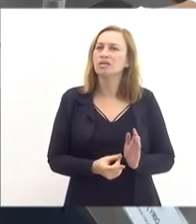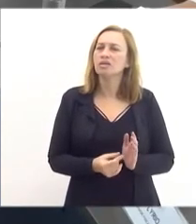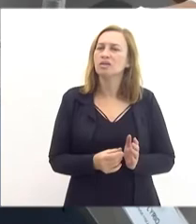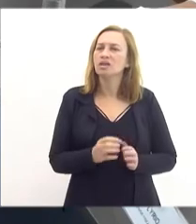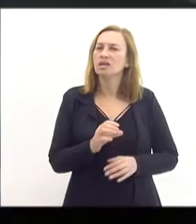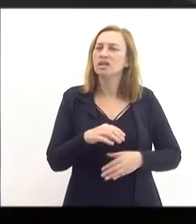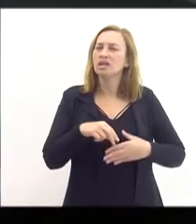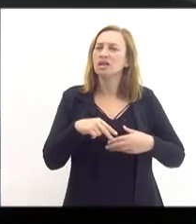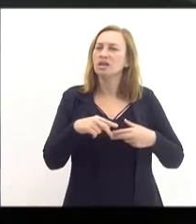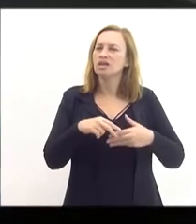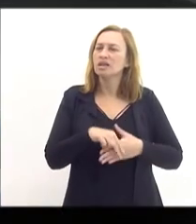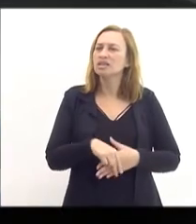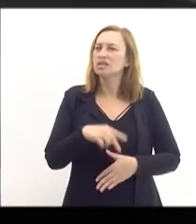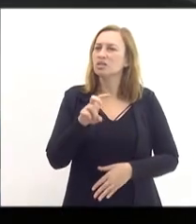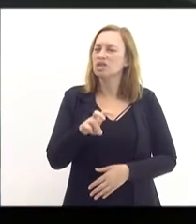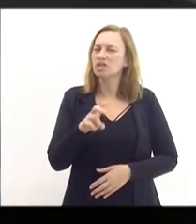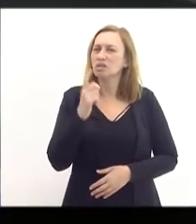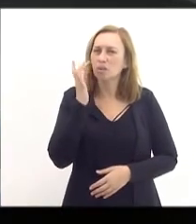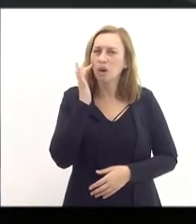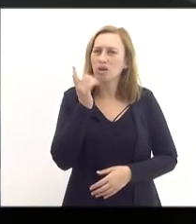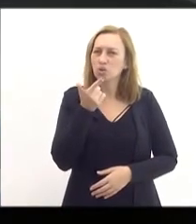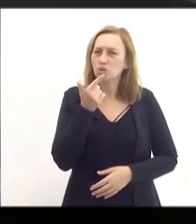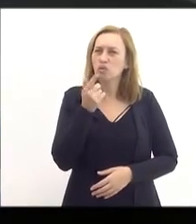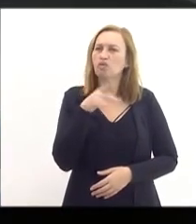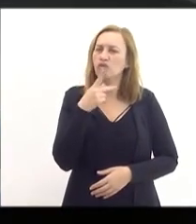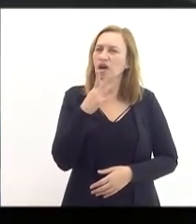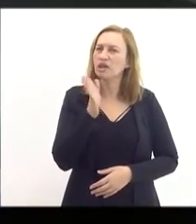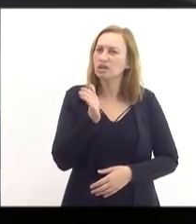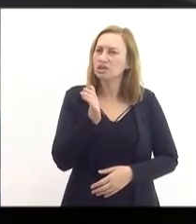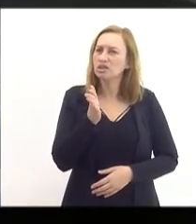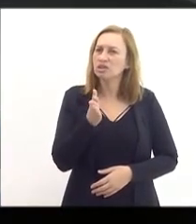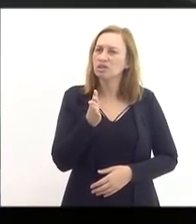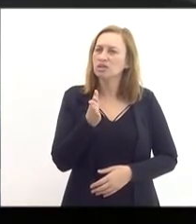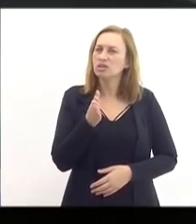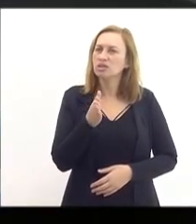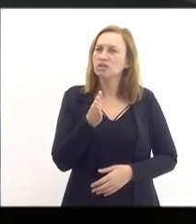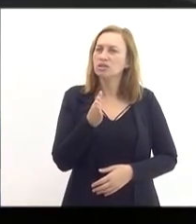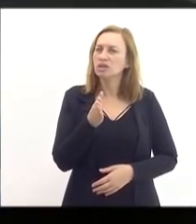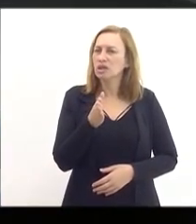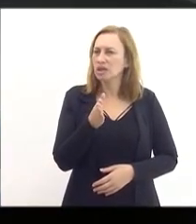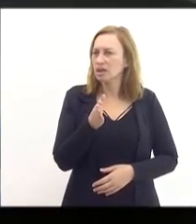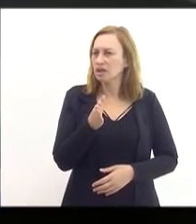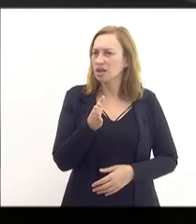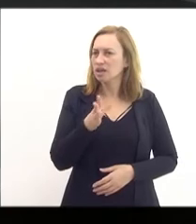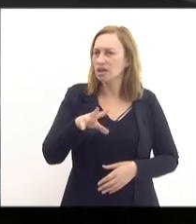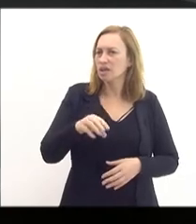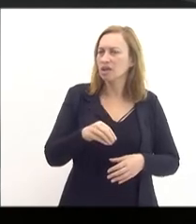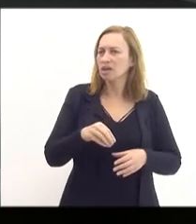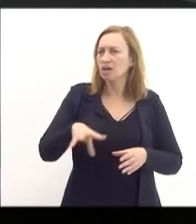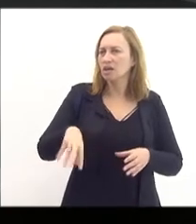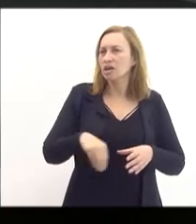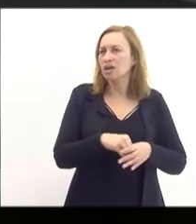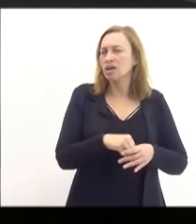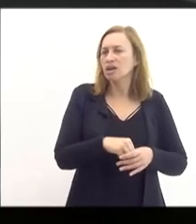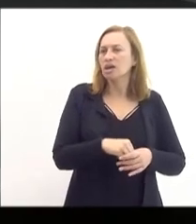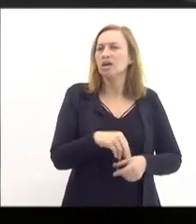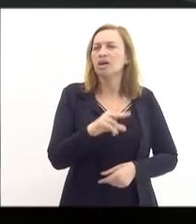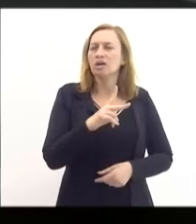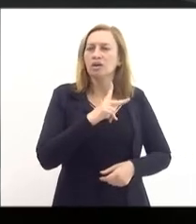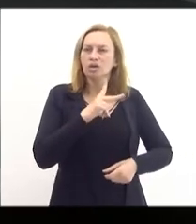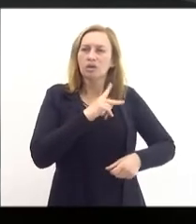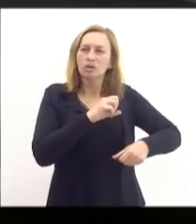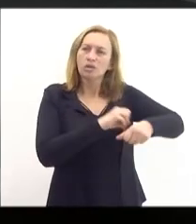inciso 5º, se não me engano, ele já fala que os rendimentos provenientes de aplicações do próprio fundo serão recursos do